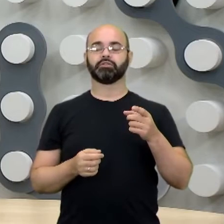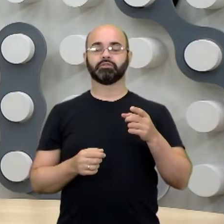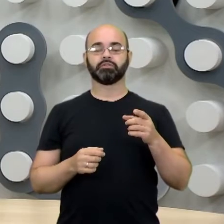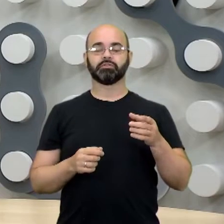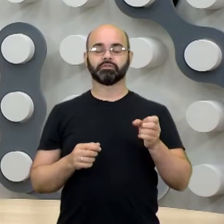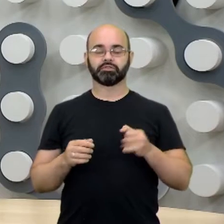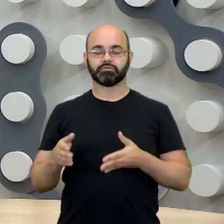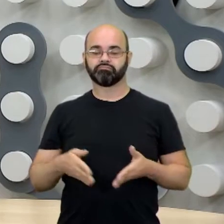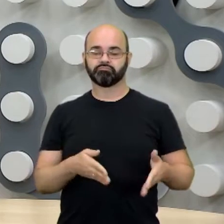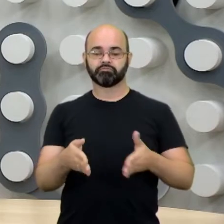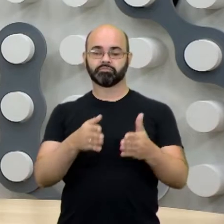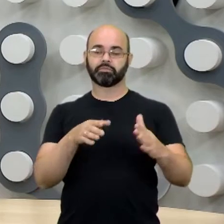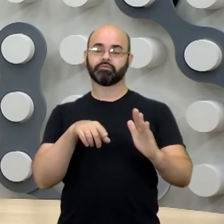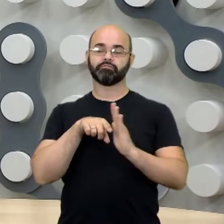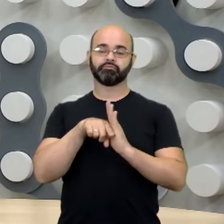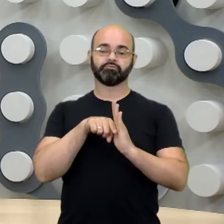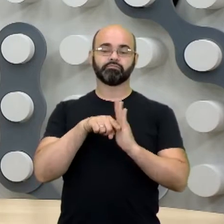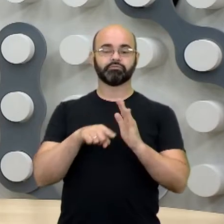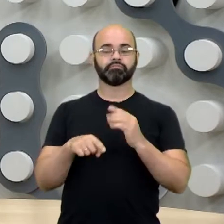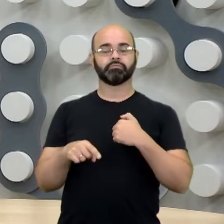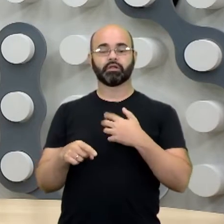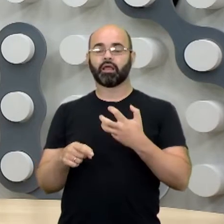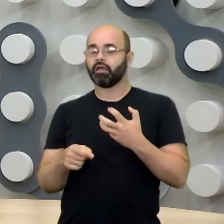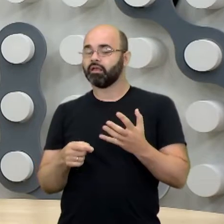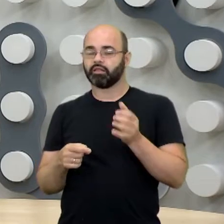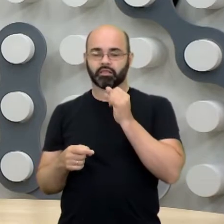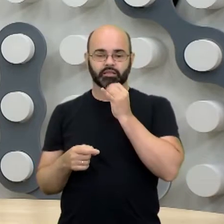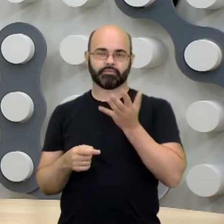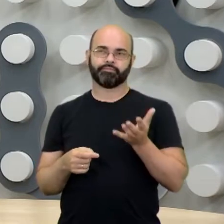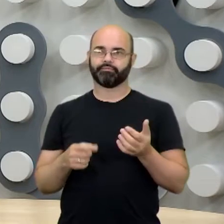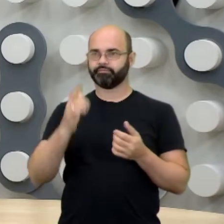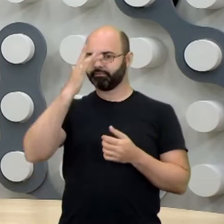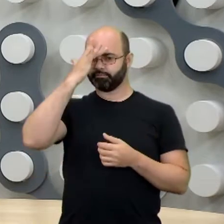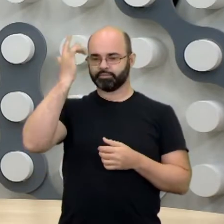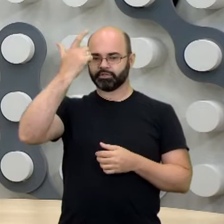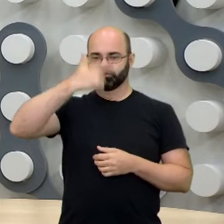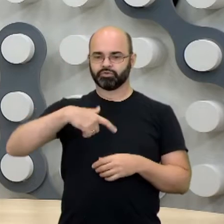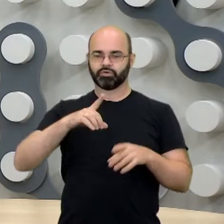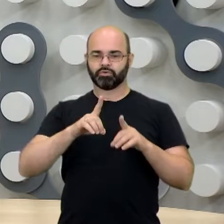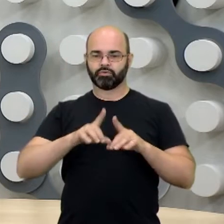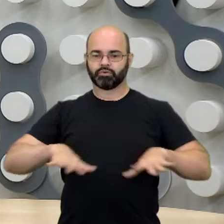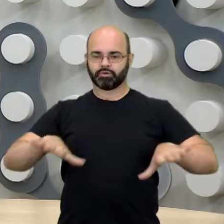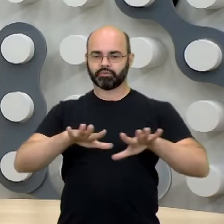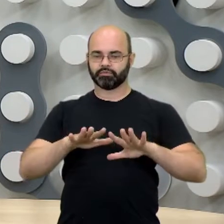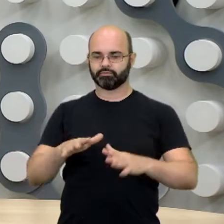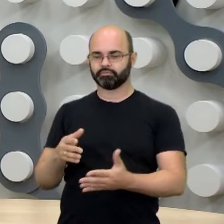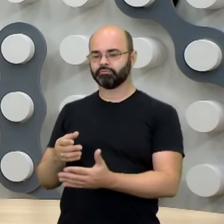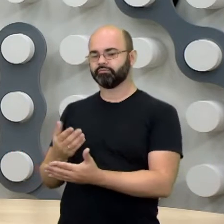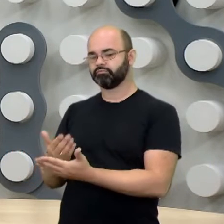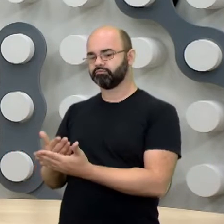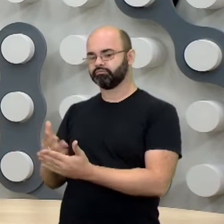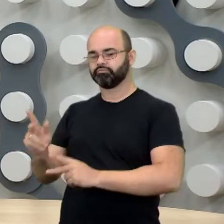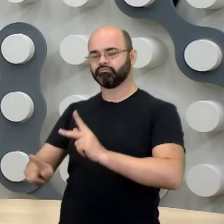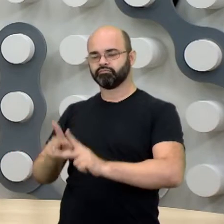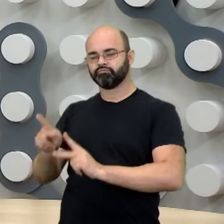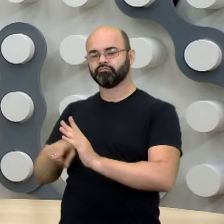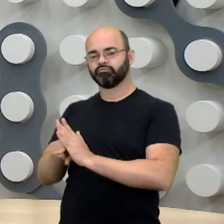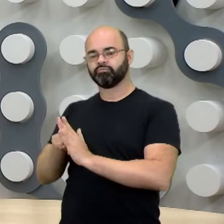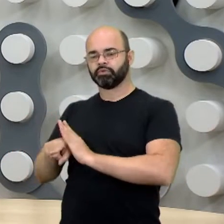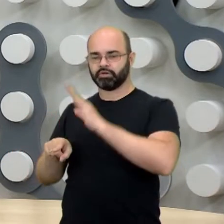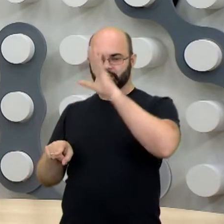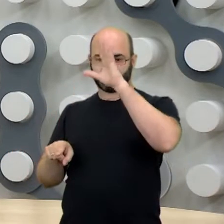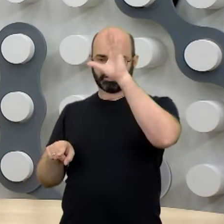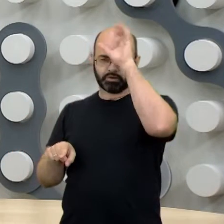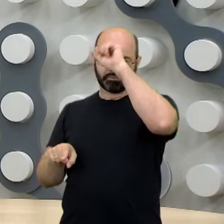de pesquisas, né, como, por exemplo, um demógrafo. Então é interessante a gente estar falando isso e até de estatísticas, né? Muita gente